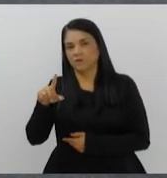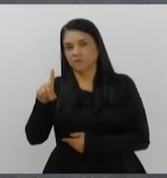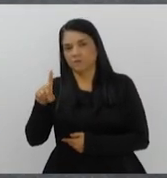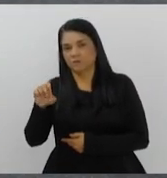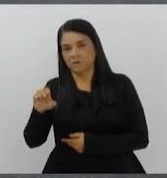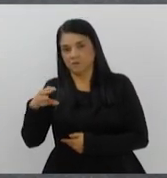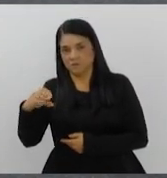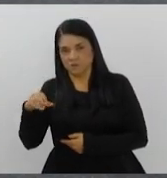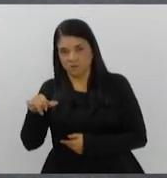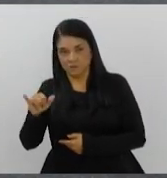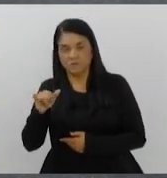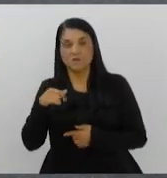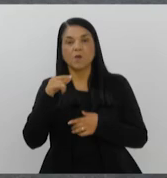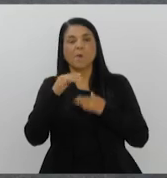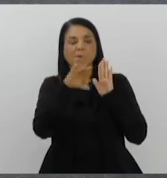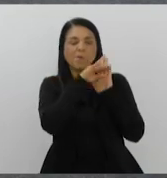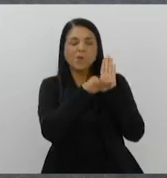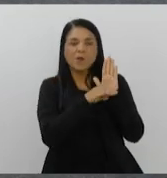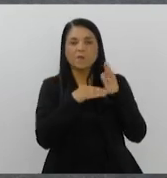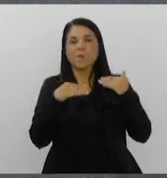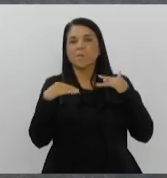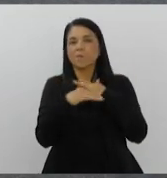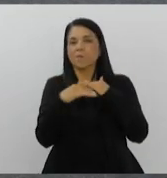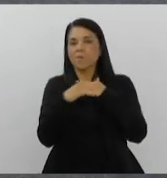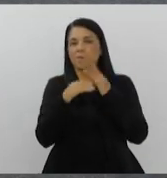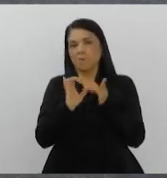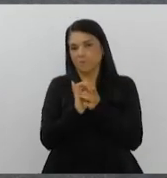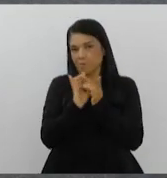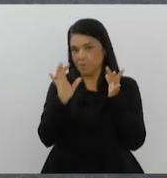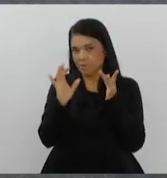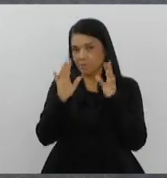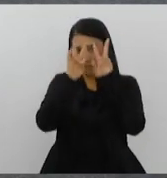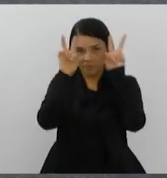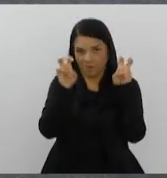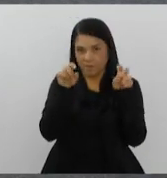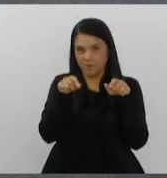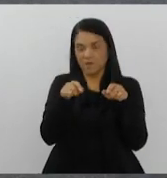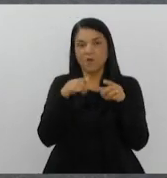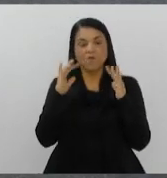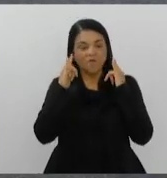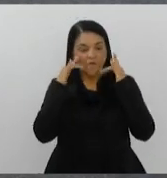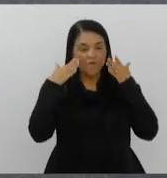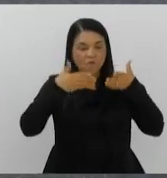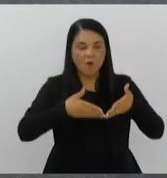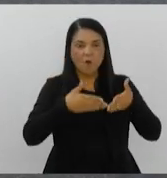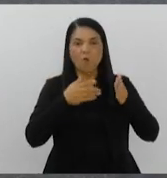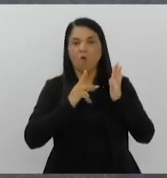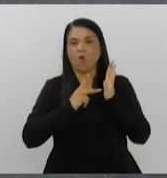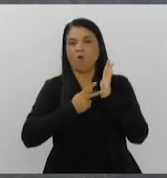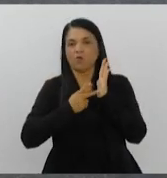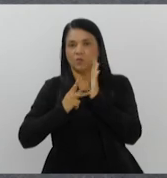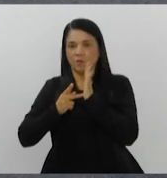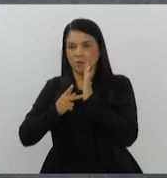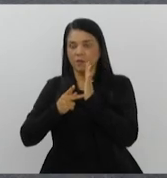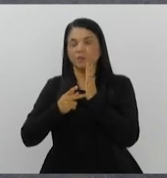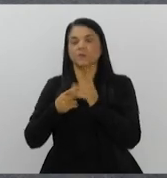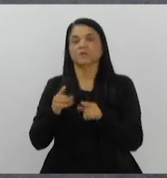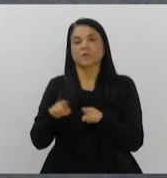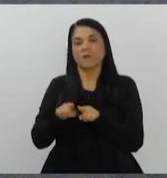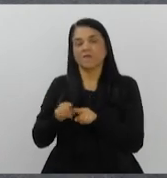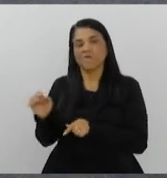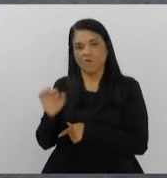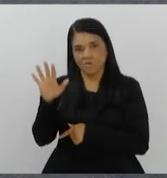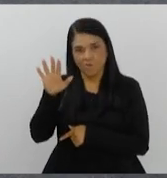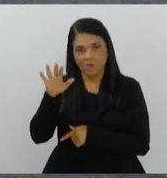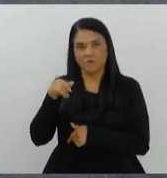um programa de cidade livre que é especificamente focado nos condomínios também e nas nossas favelas. A